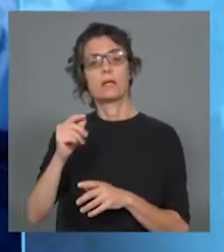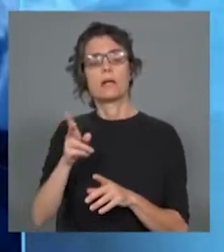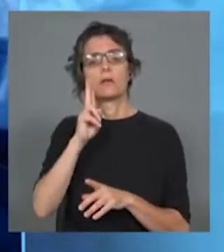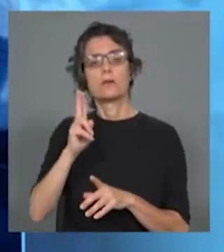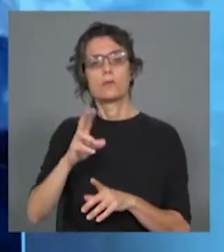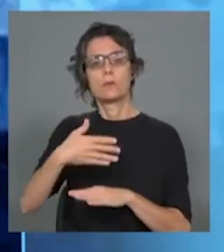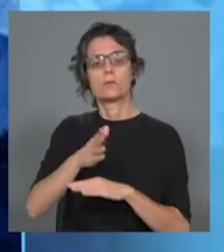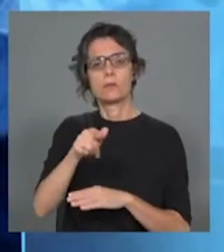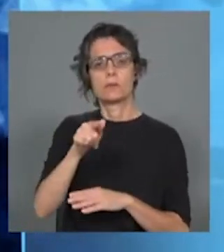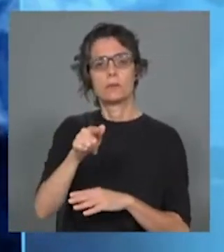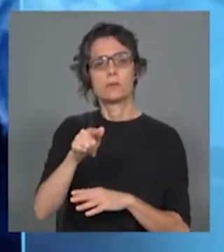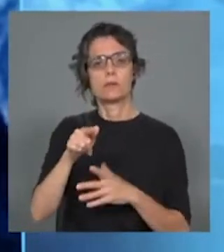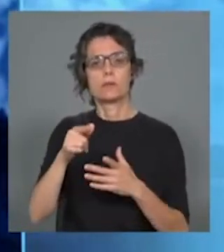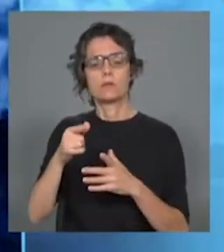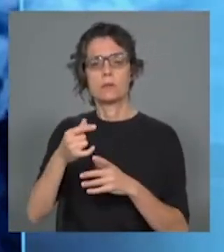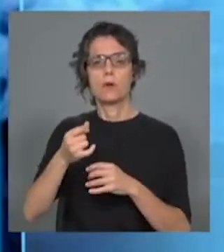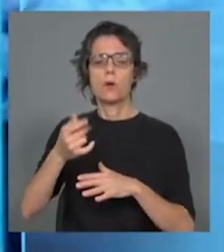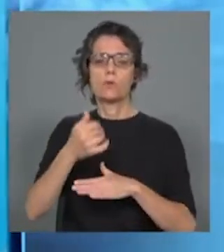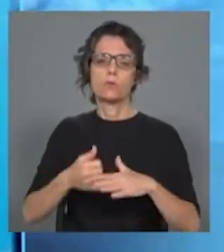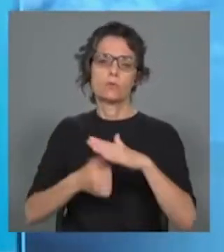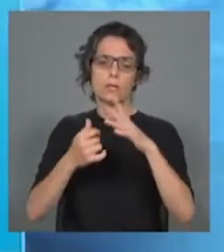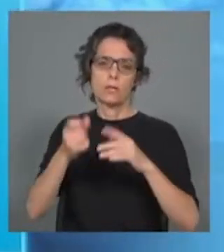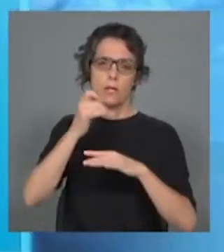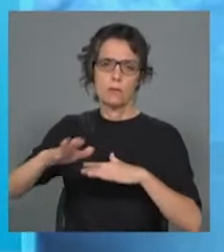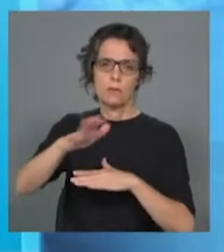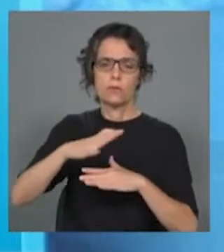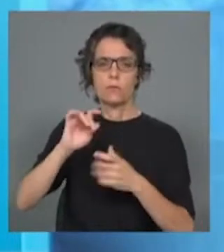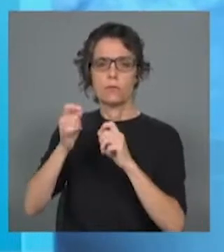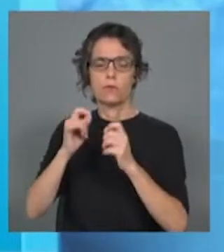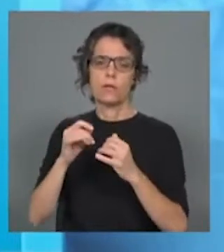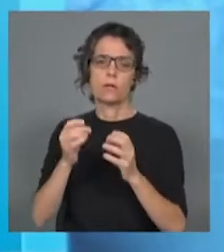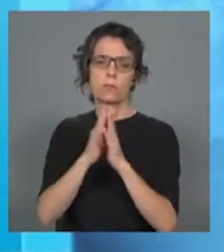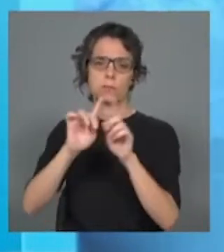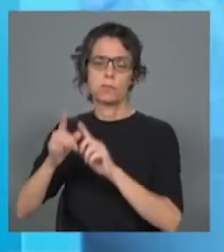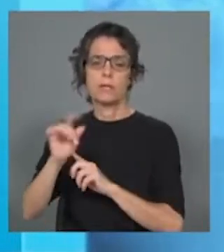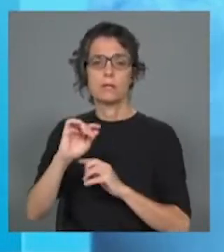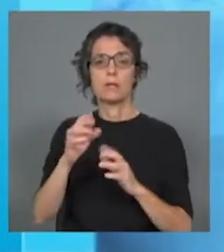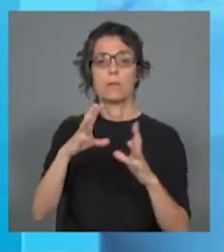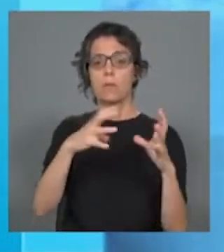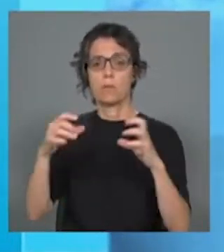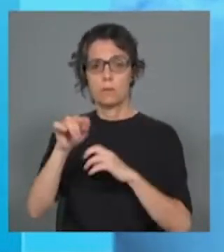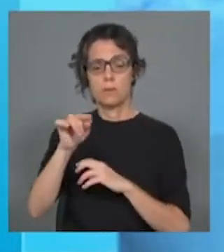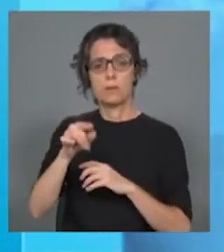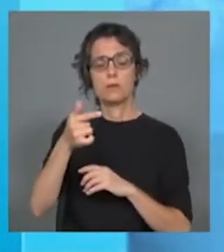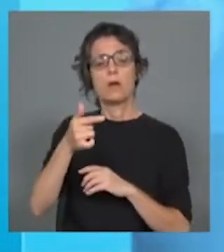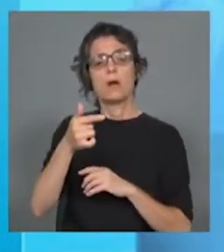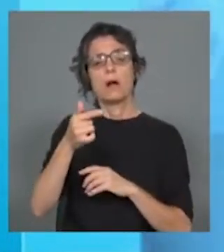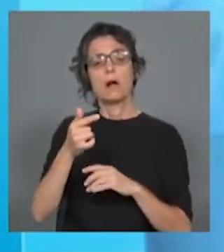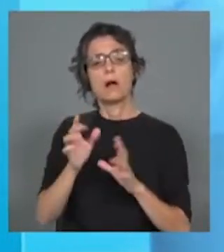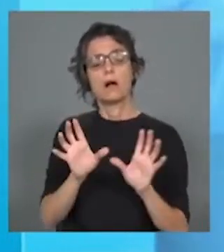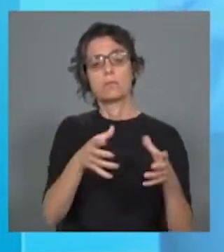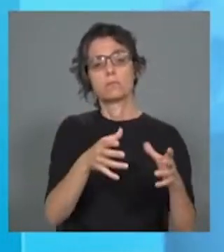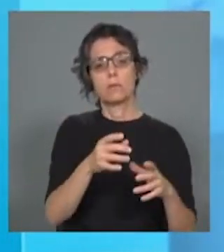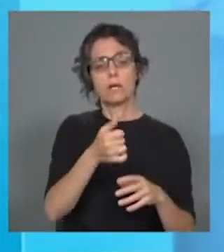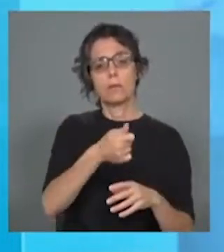do Diálogo Interreligioso no Patriarcado de Lisboa, e também, via digital, Carlos Jalali, da comunidade Bahá'í, que